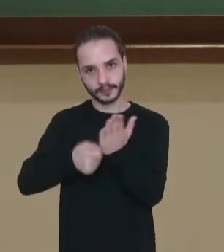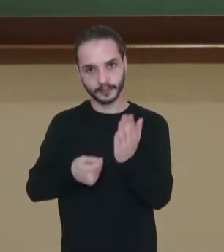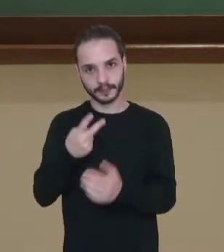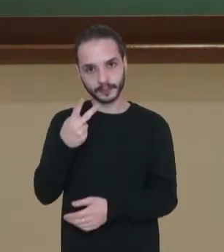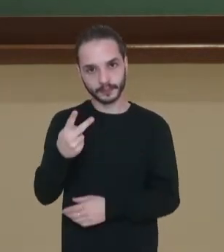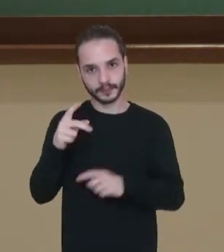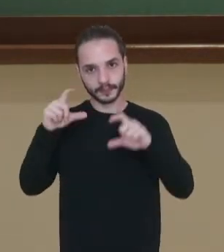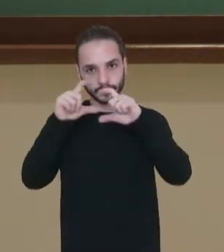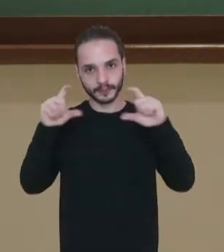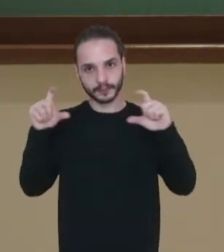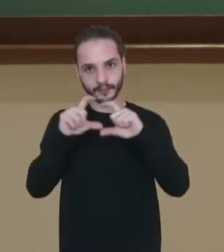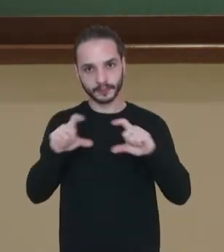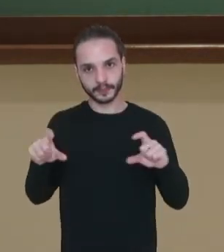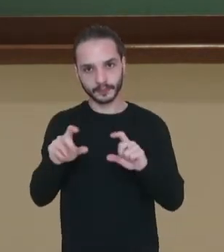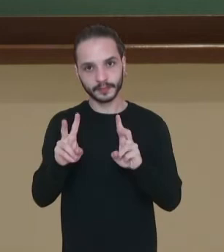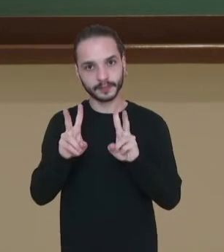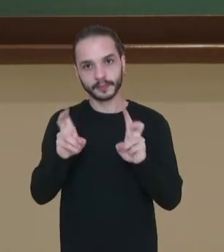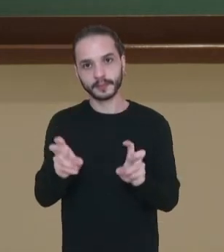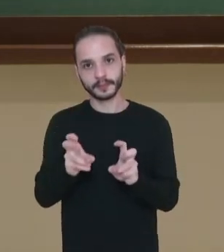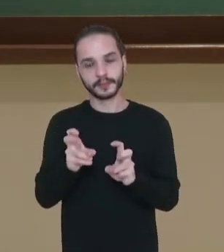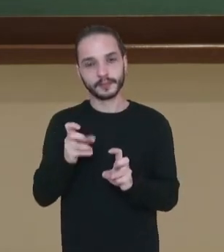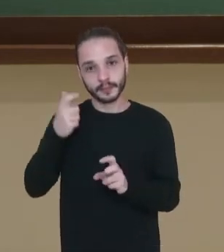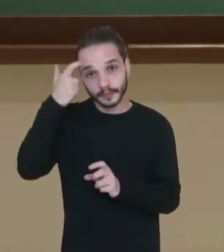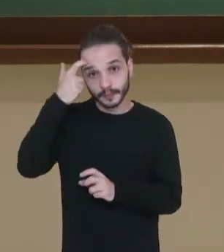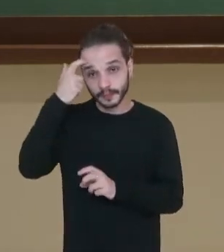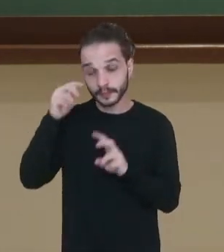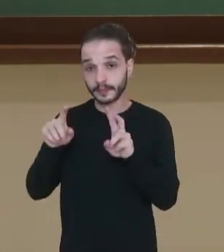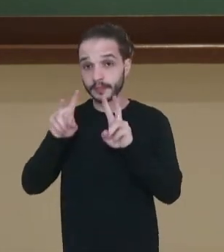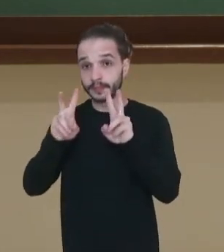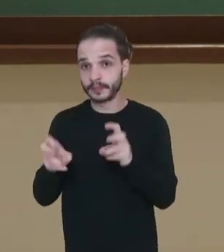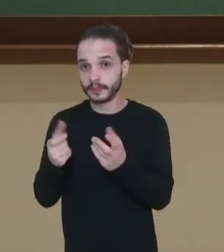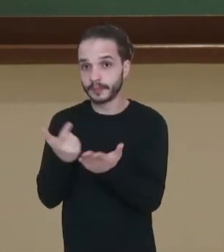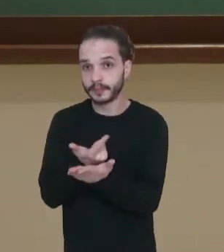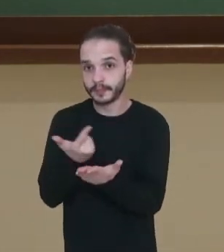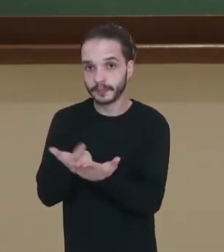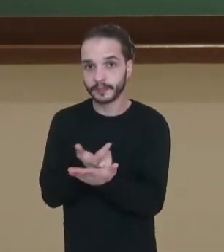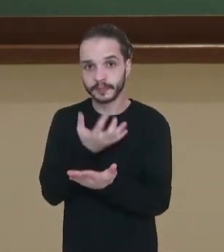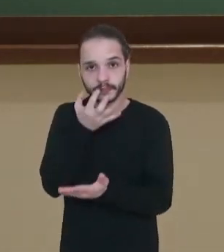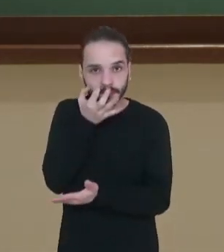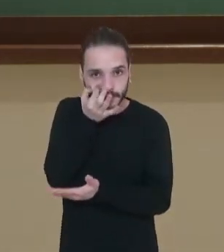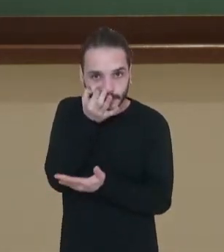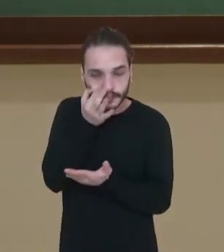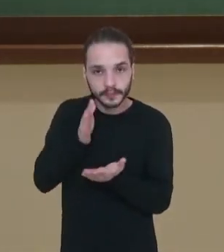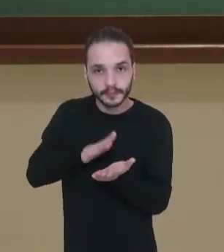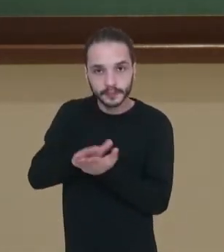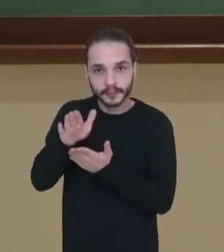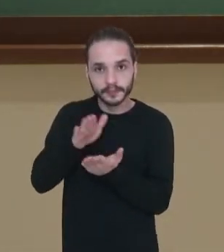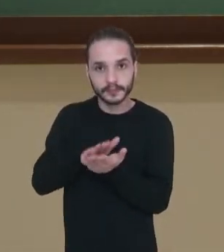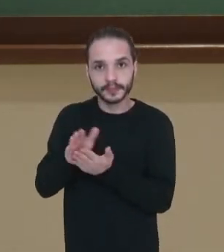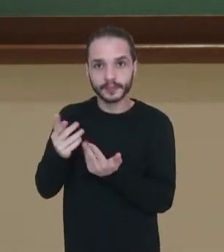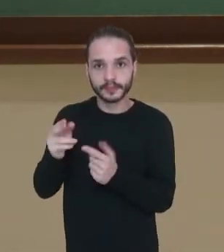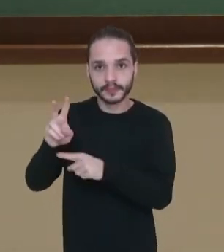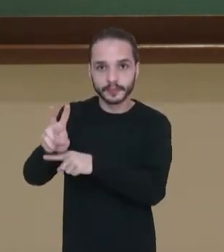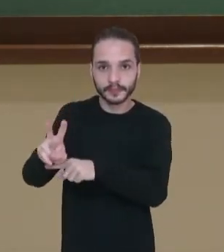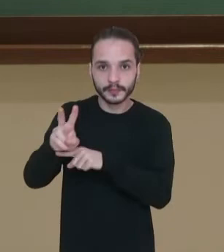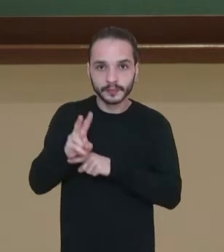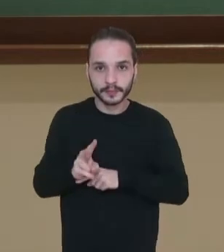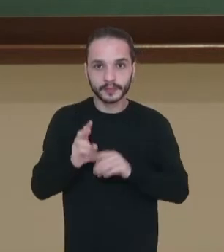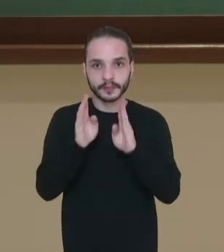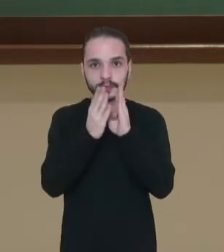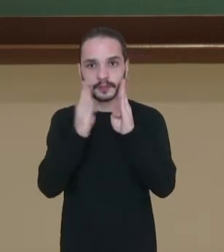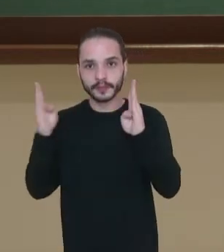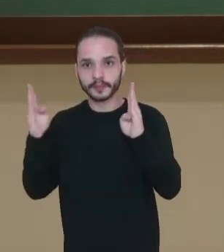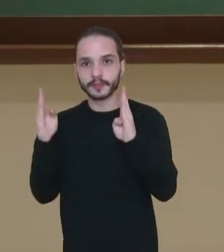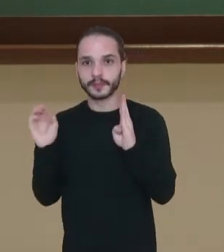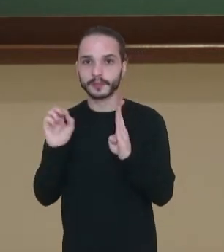dessa elaboração, né? Pensando somente no livro impresso, nesse livro físico que você empresta da biblioteca, que você tem na estante da sua